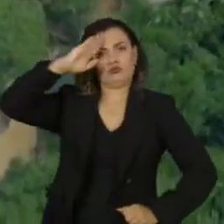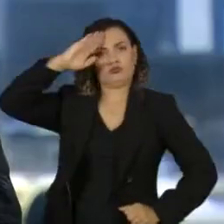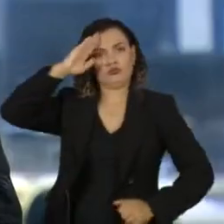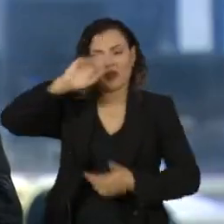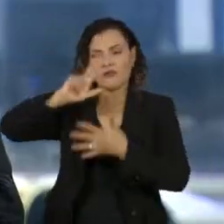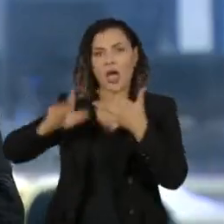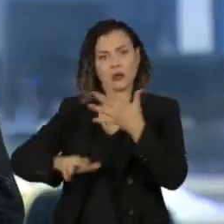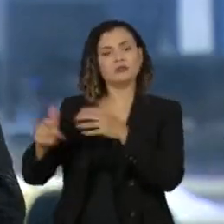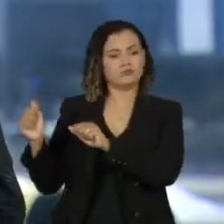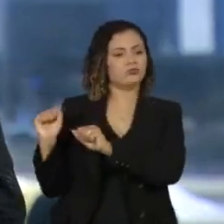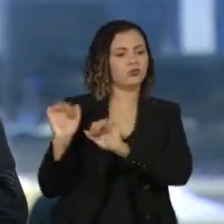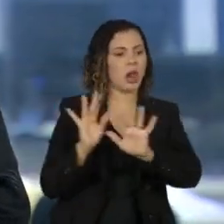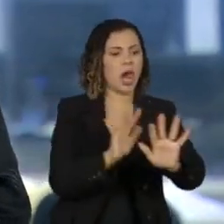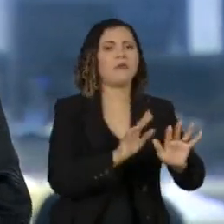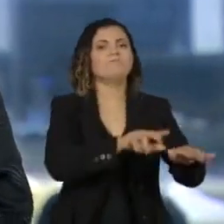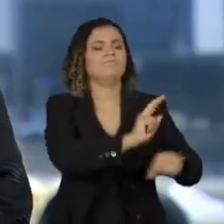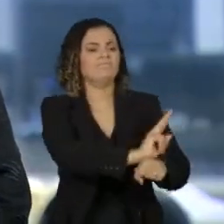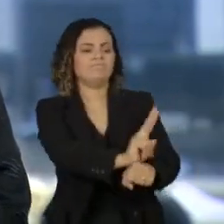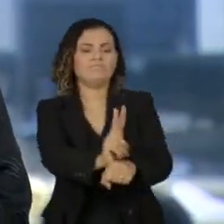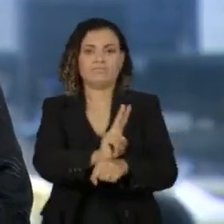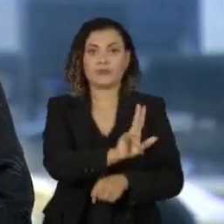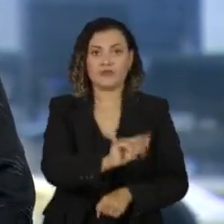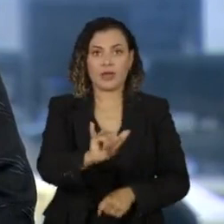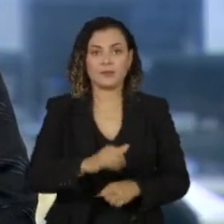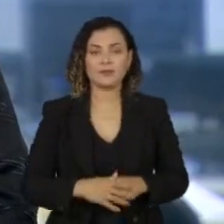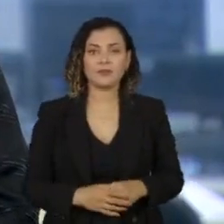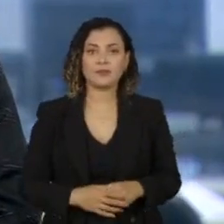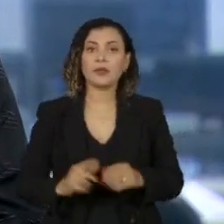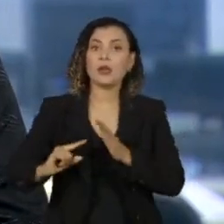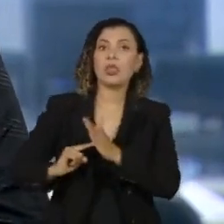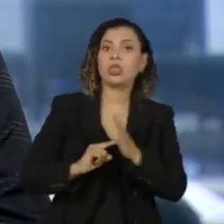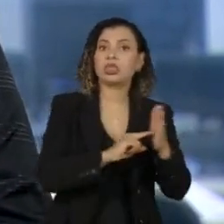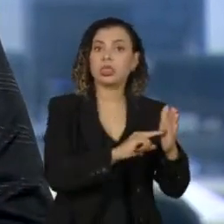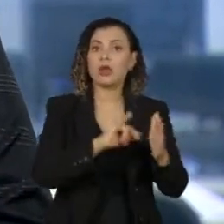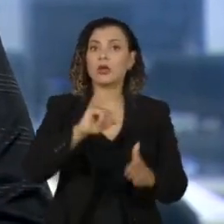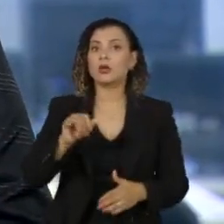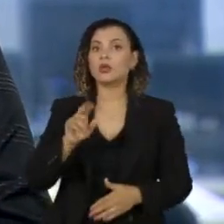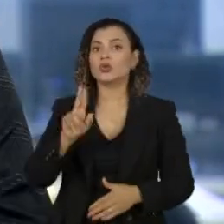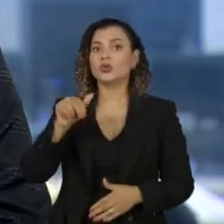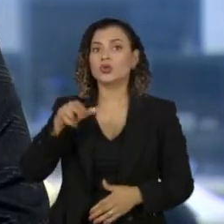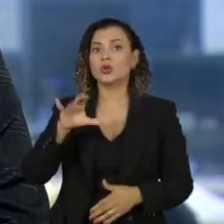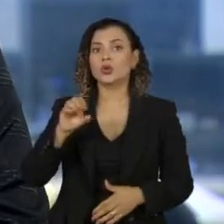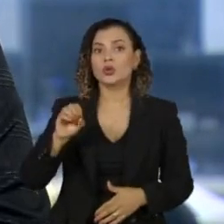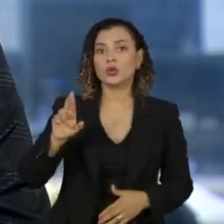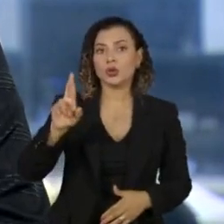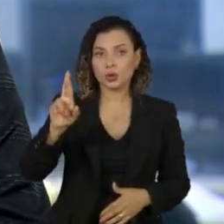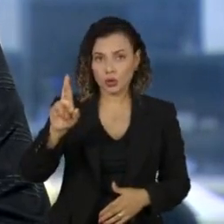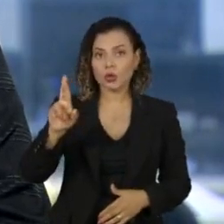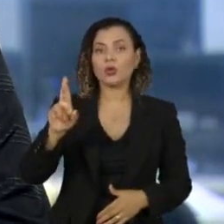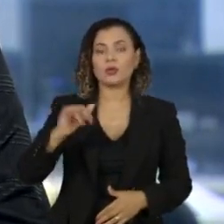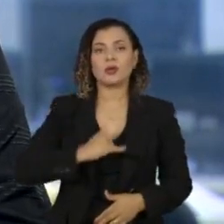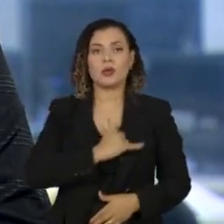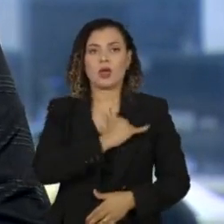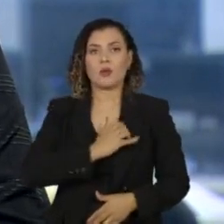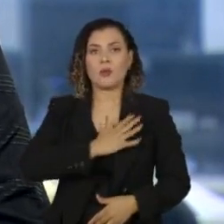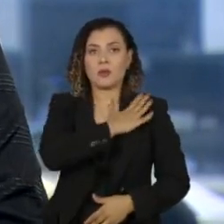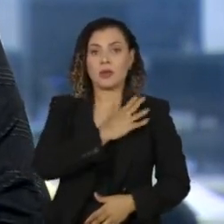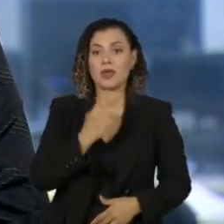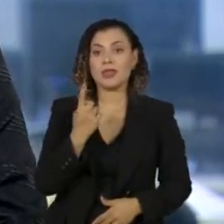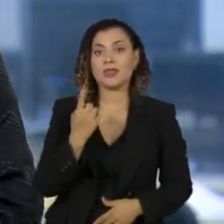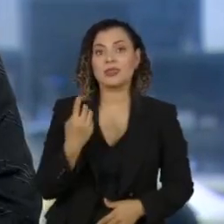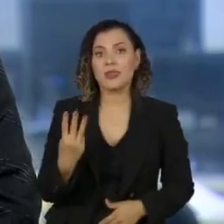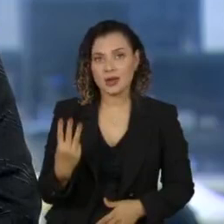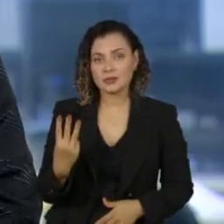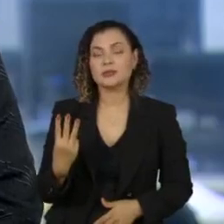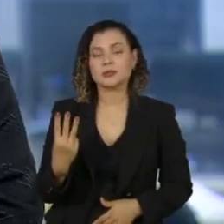Armadas. Segundo uma nova denúncia do líder Júnior Ekarurari Yanomami, 3 indígenas